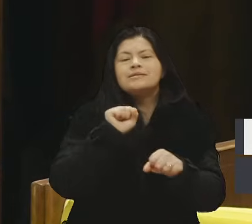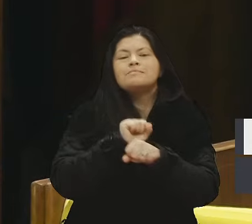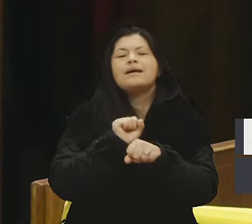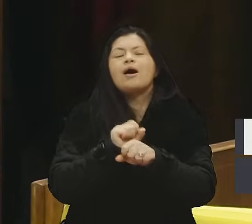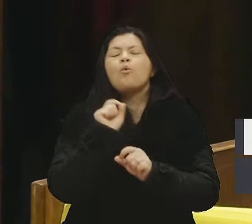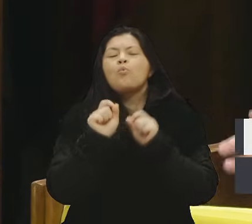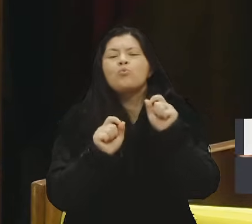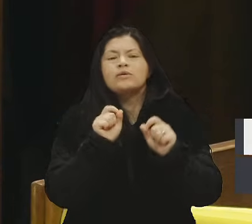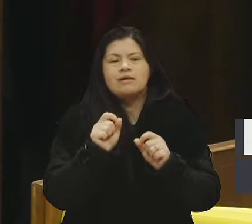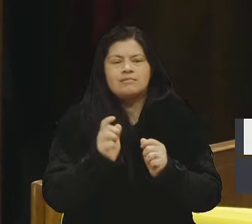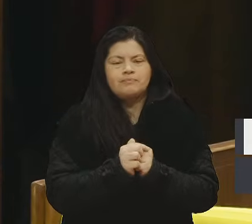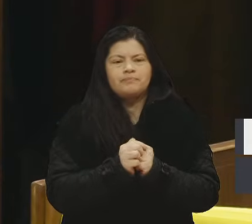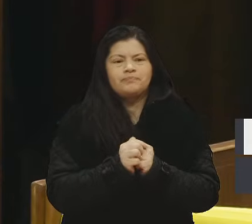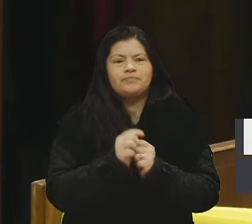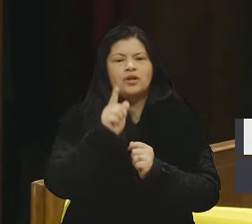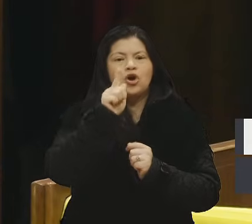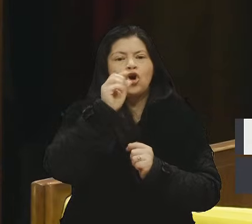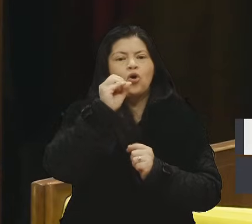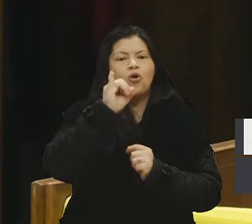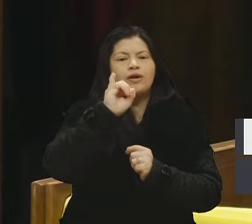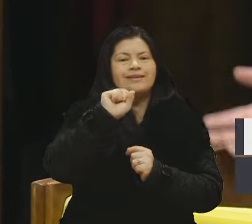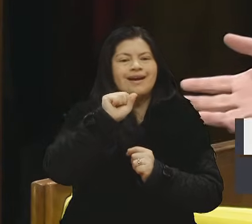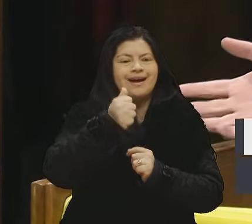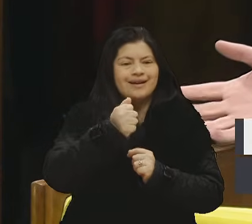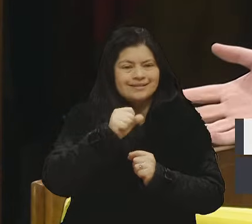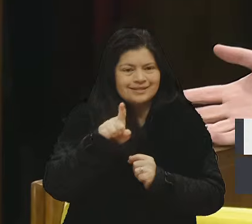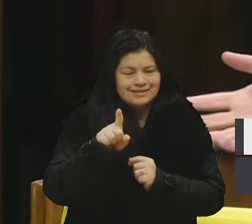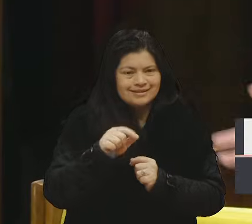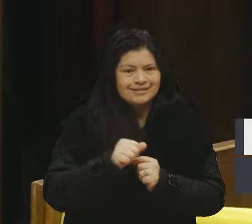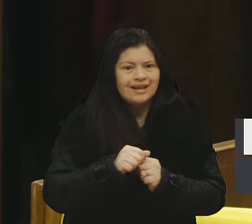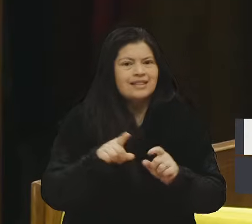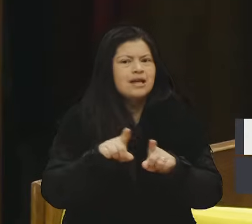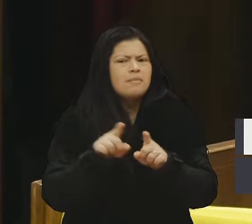Que Goiás, com o Ronaldo Caiado,